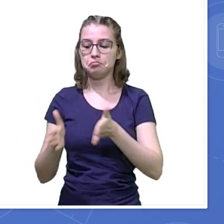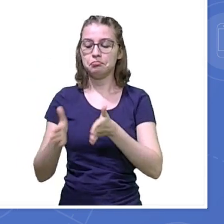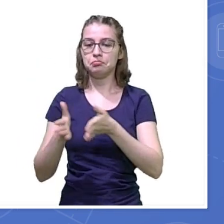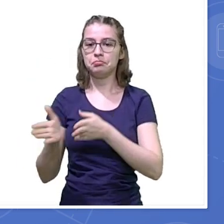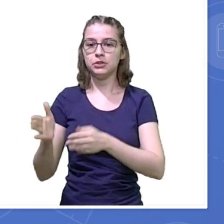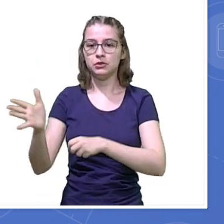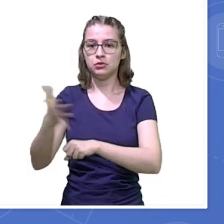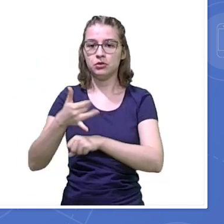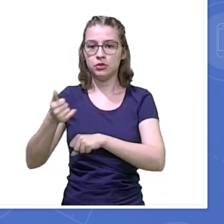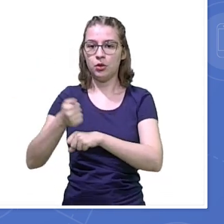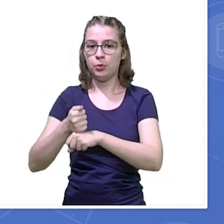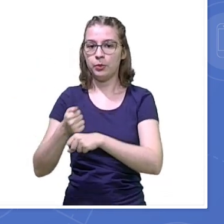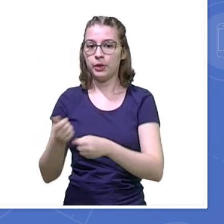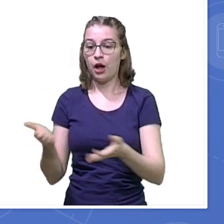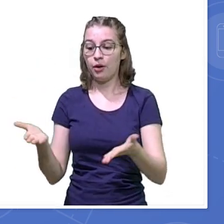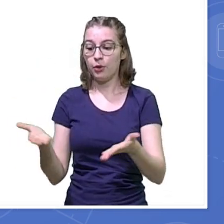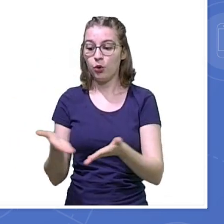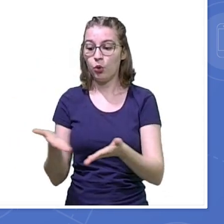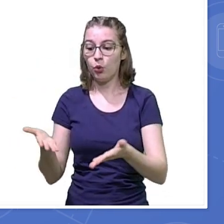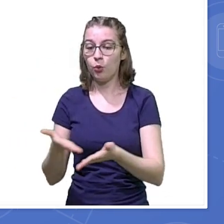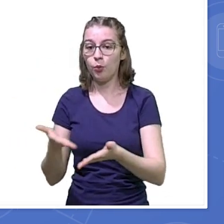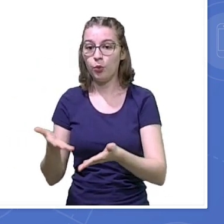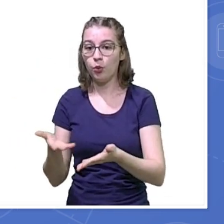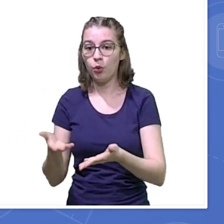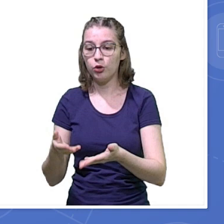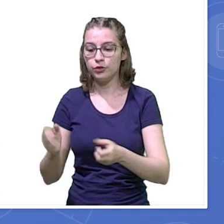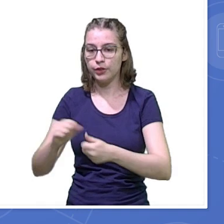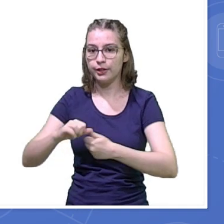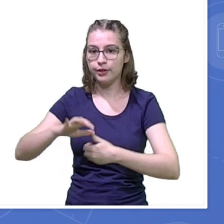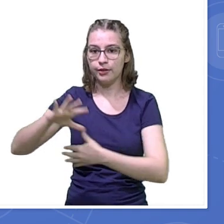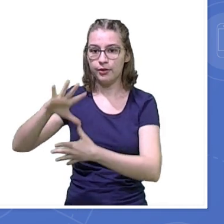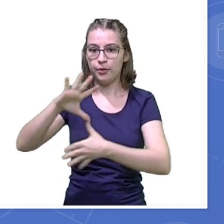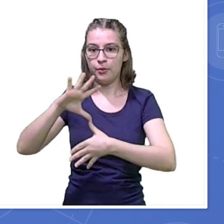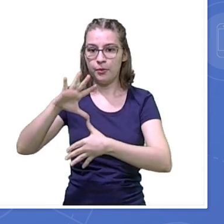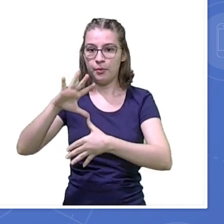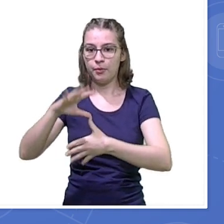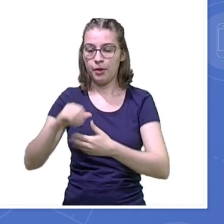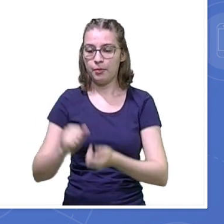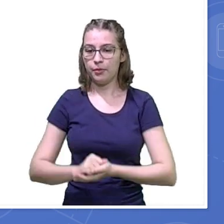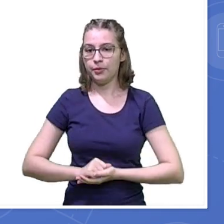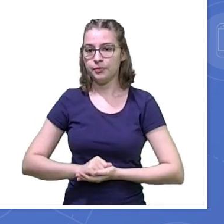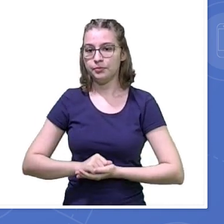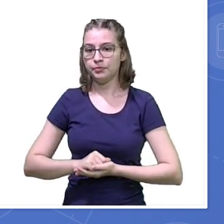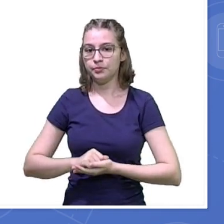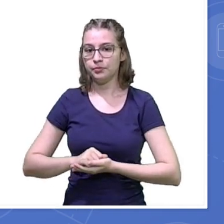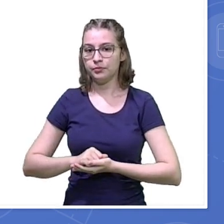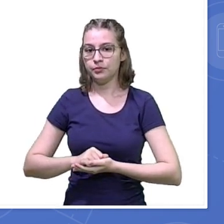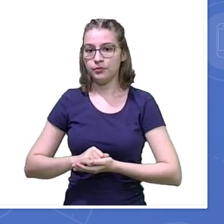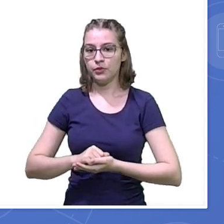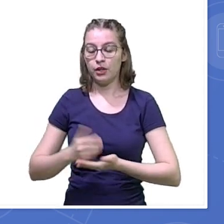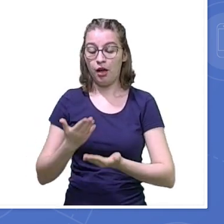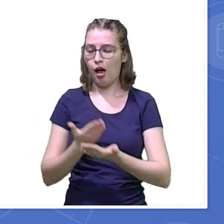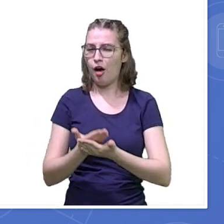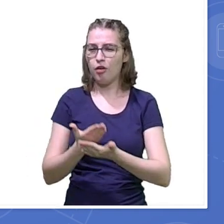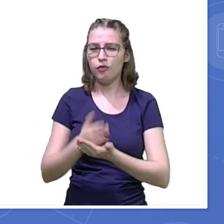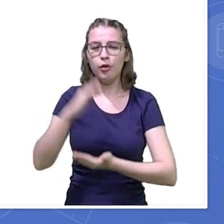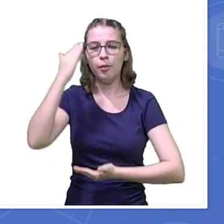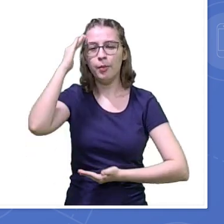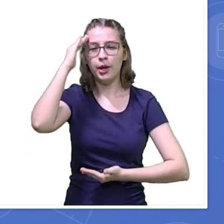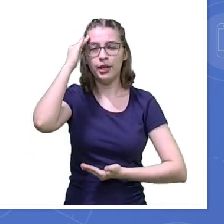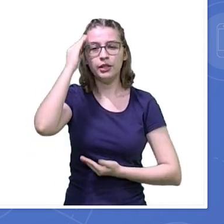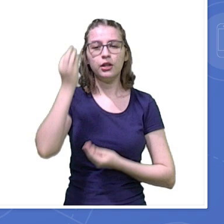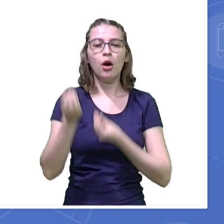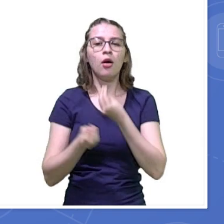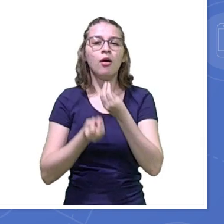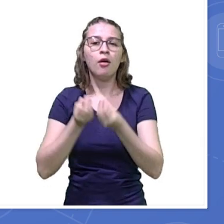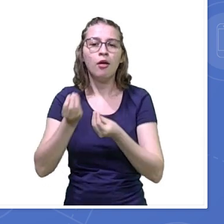para formar o que a gente conhece como o mapa do Brasil, certo? A nossa aula foi basicamente para entender como os